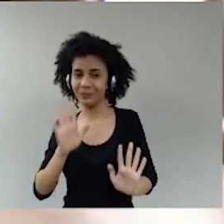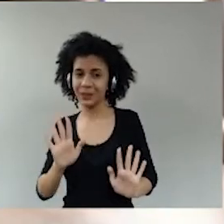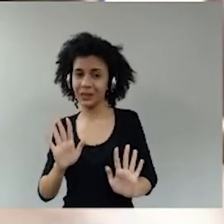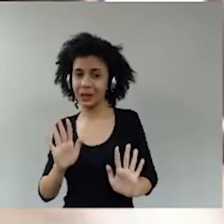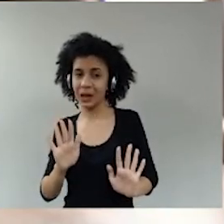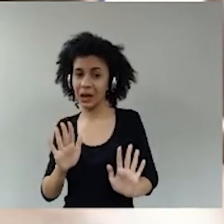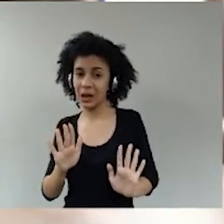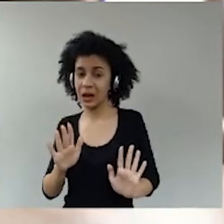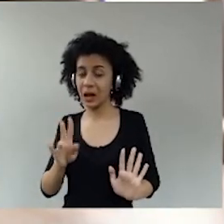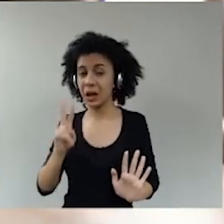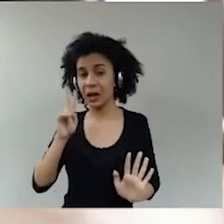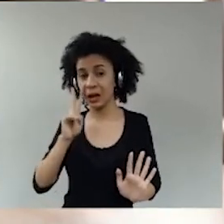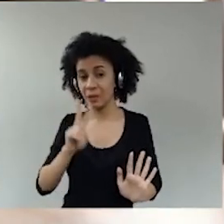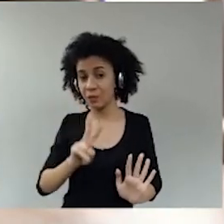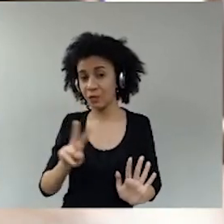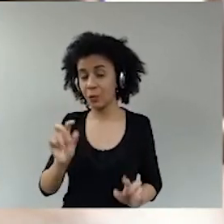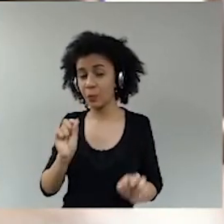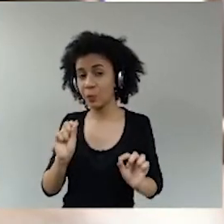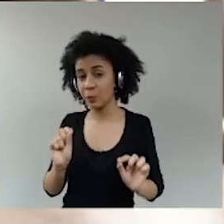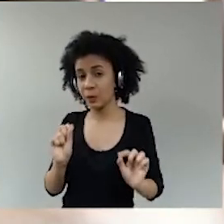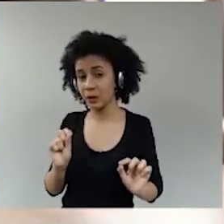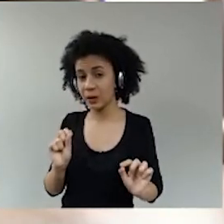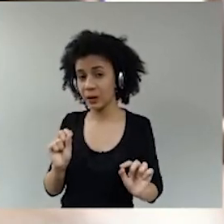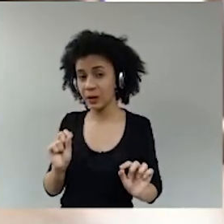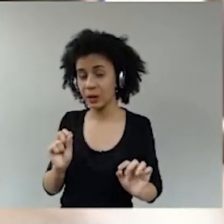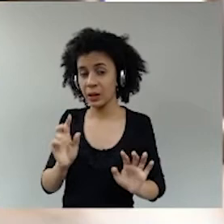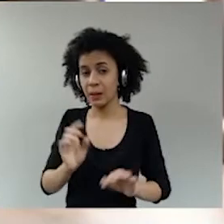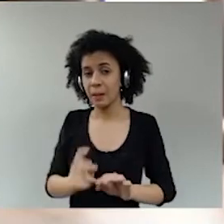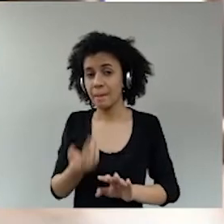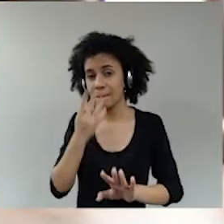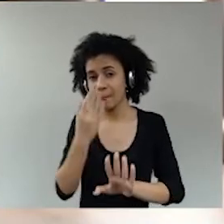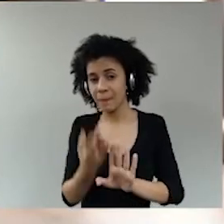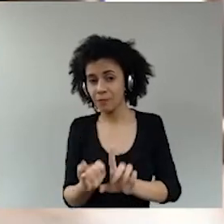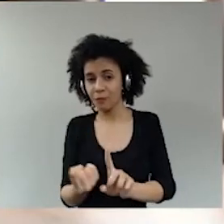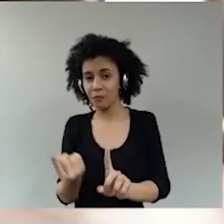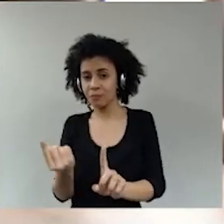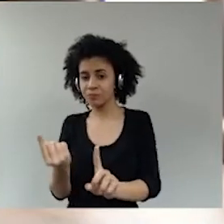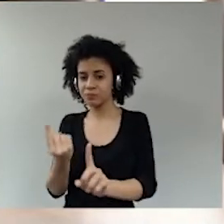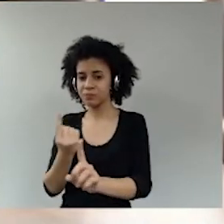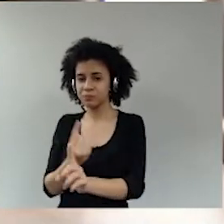esse aparente recuo das vivandeiras do atraso